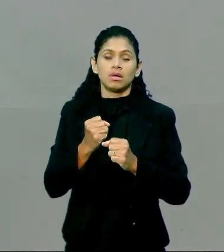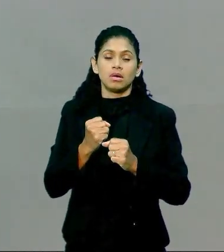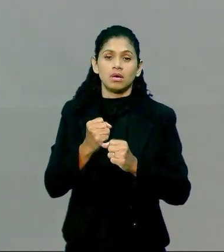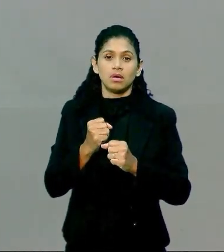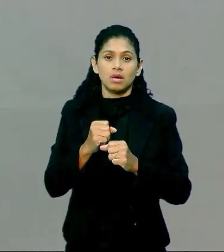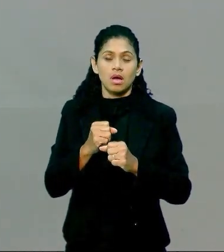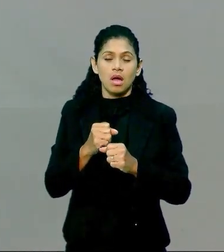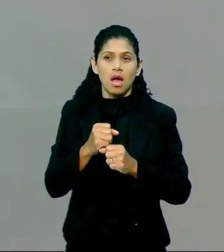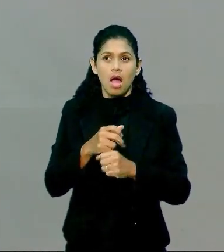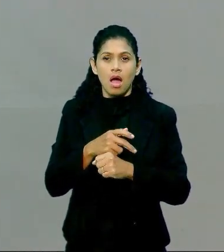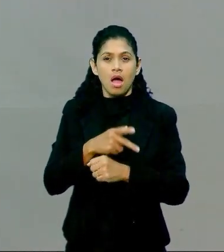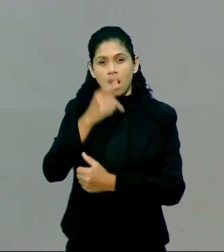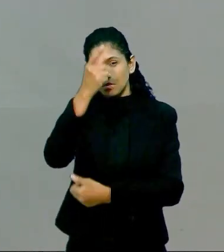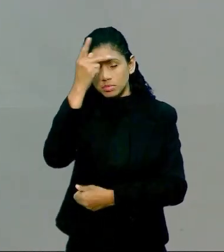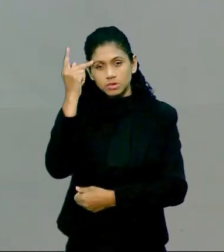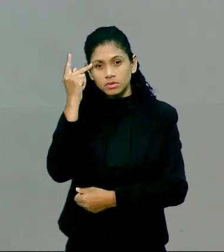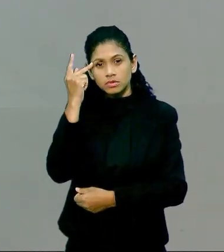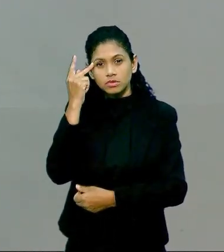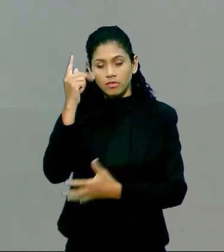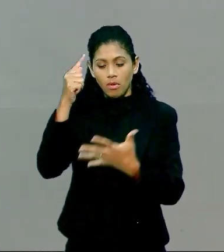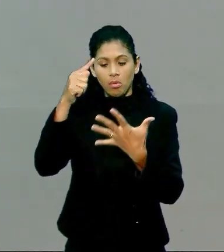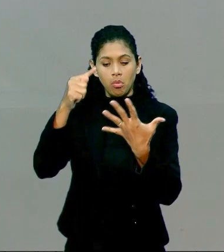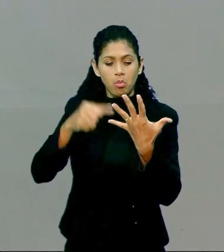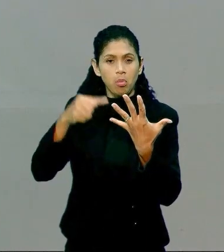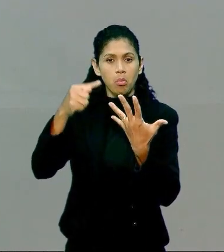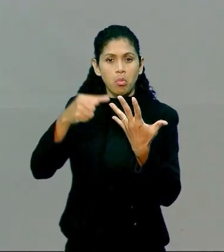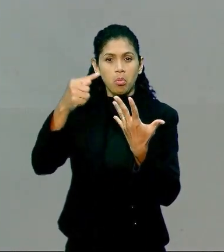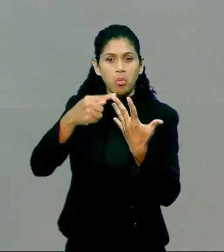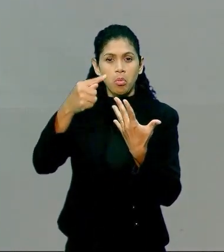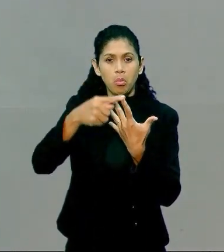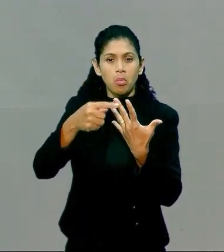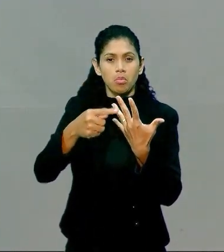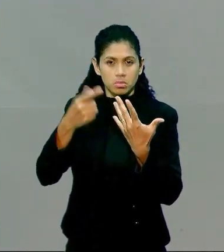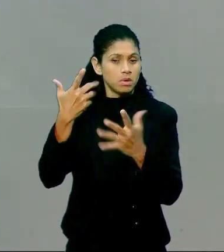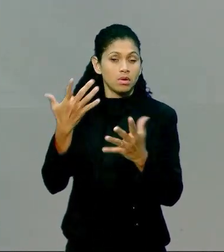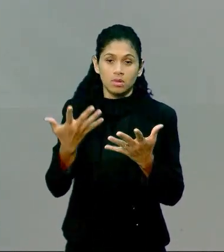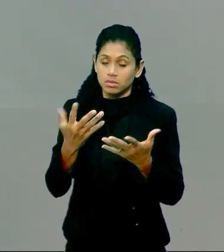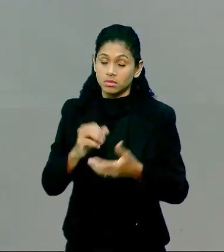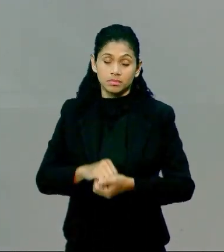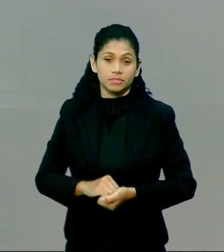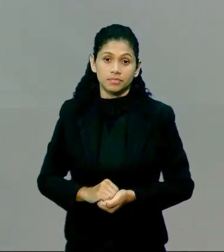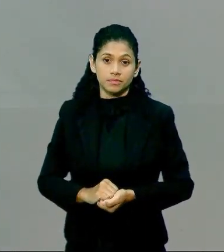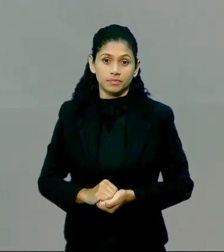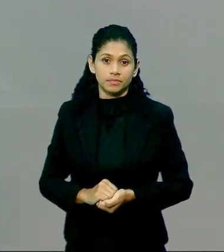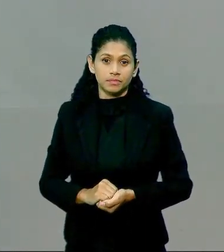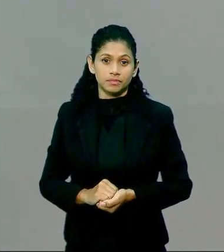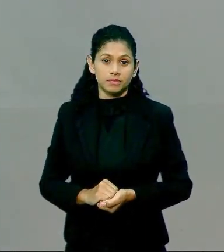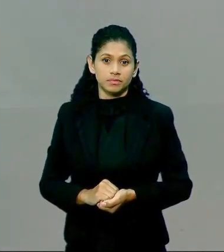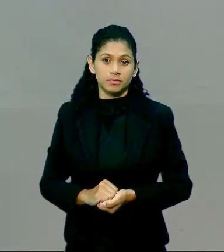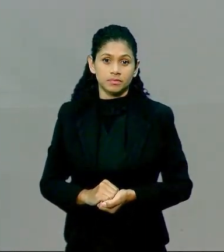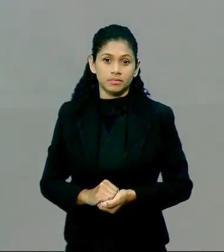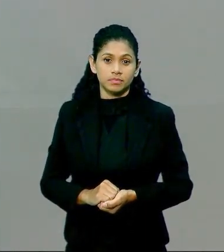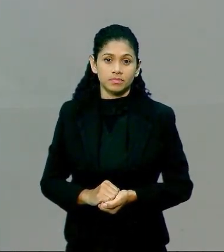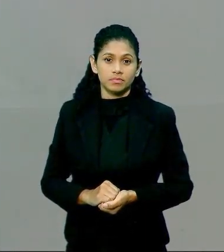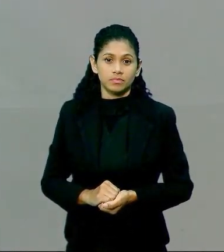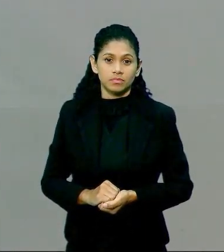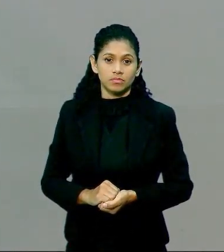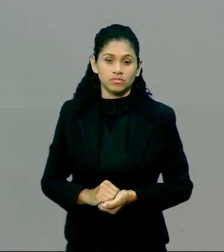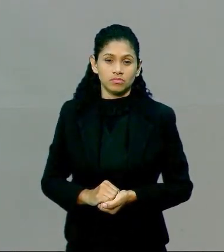não vai estar observando se você vai estar com o dedo assim, janeiro, fevereiro, março, abril, maio, junho, julho, agosto, setembro, outubro,